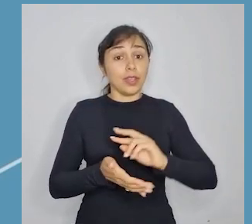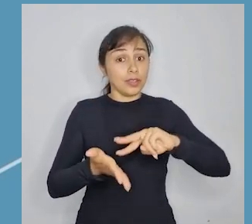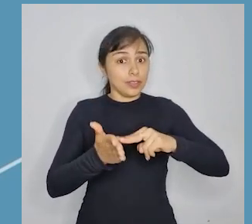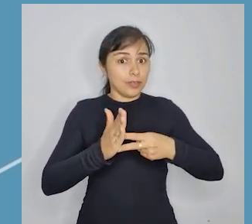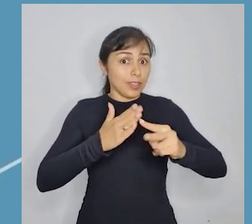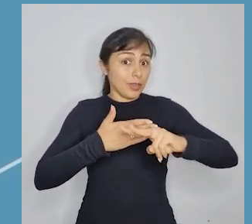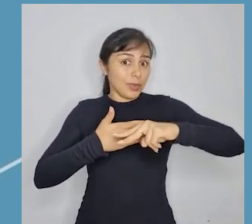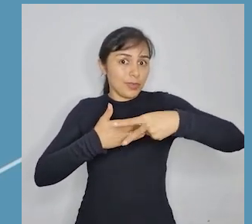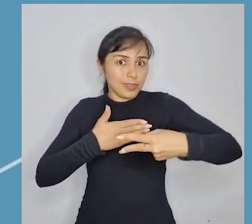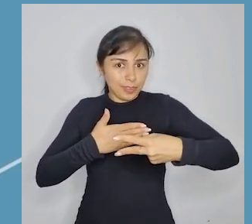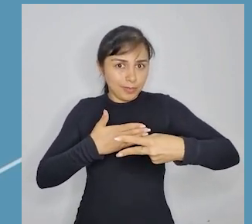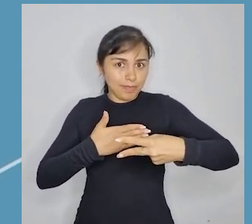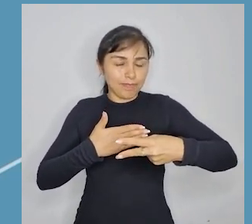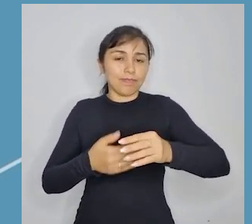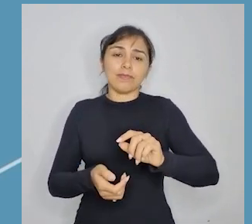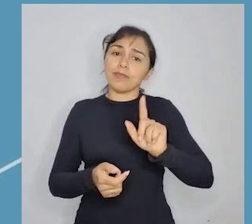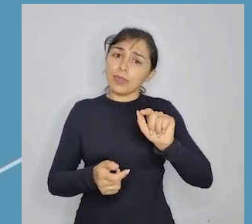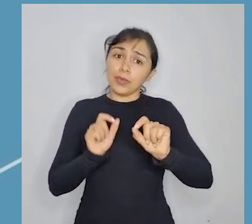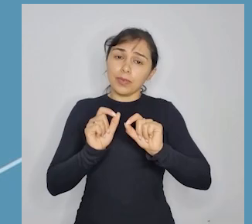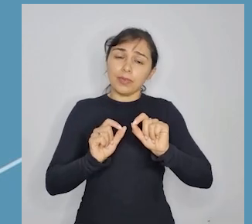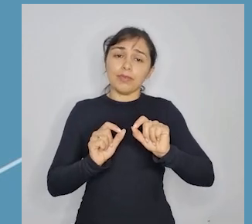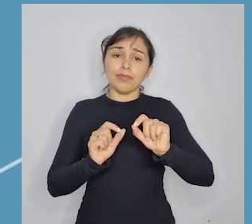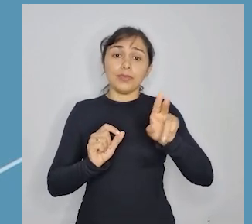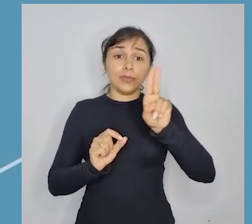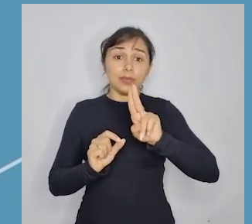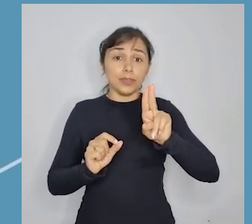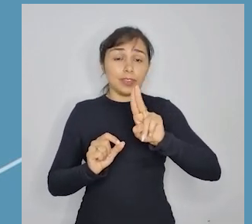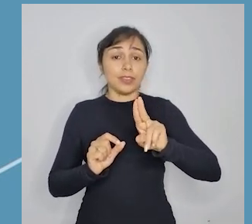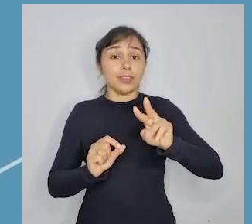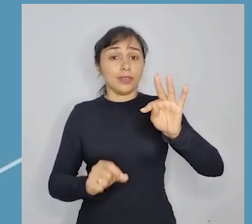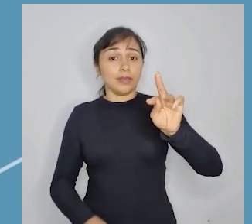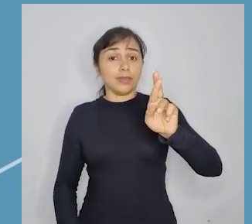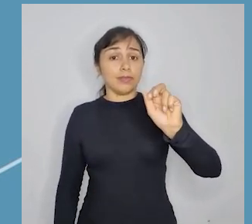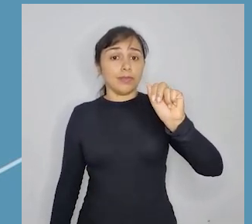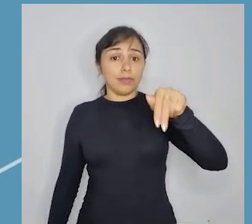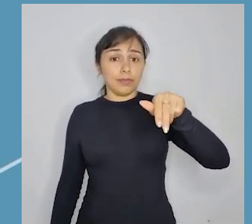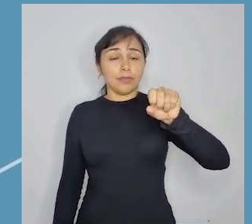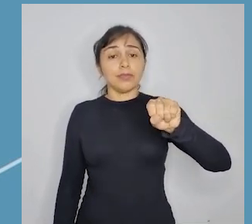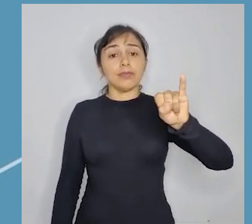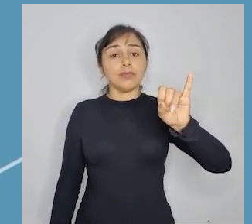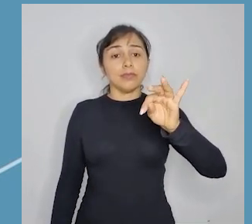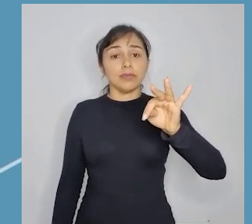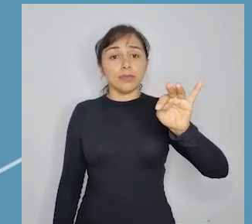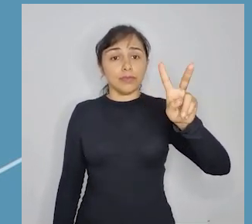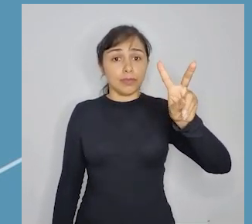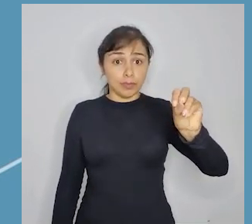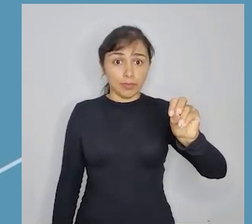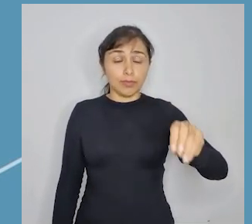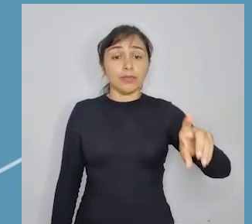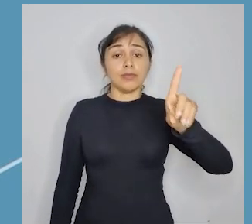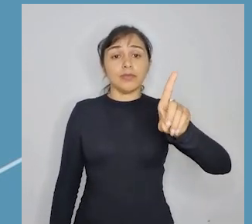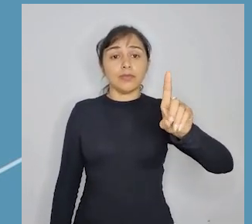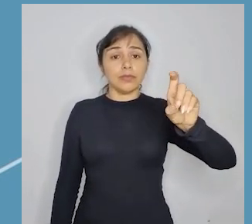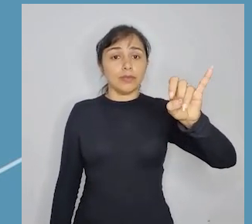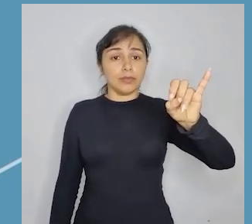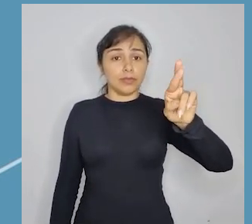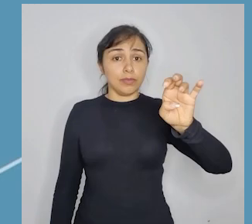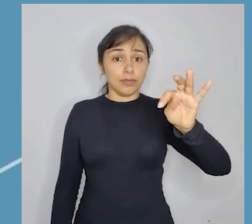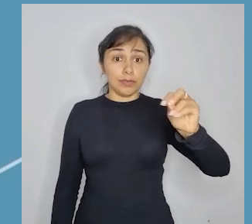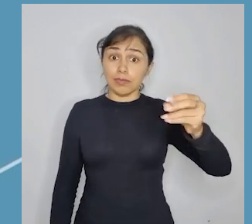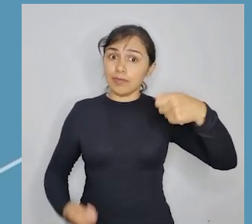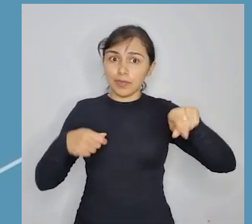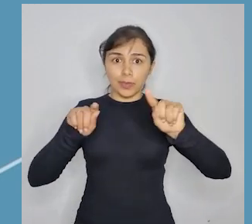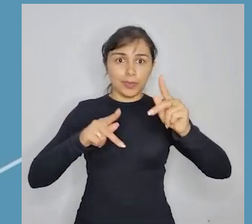o verbo implicar é o que chamamos de transitivo direto, ou seja, não exige preposição. Por exemplo, o